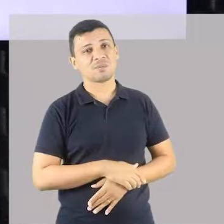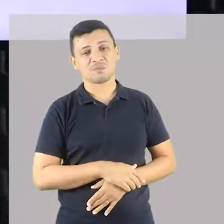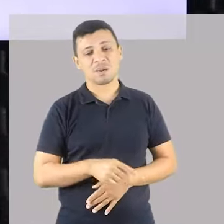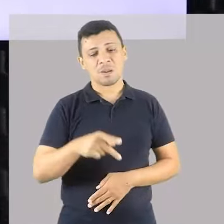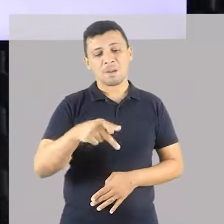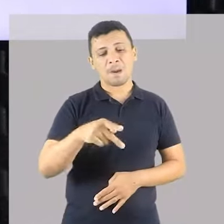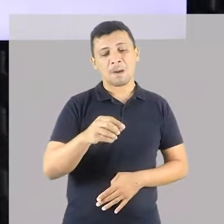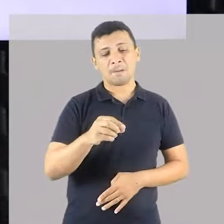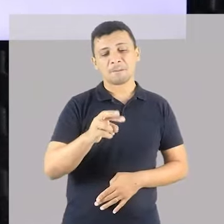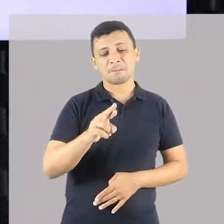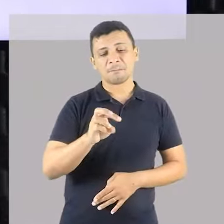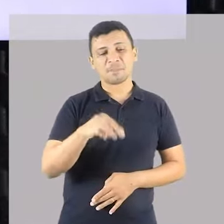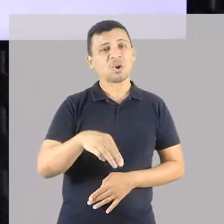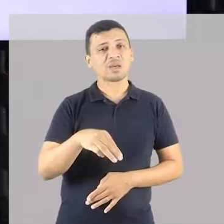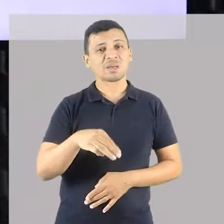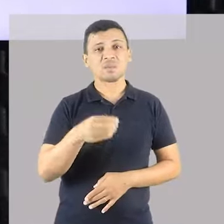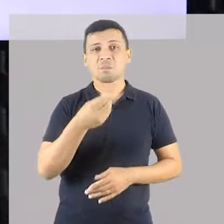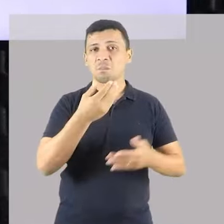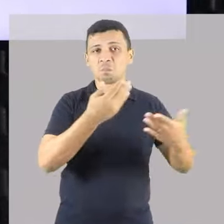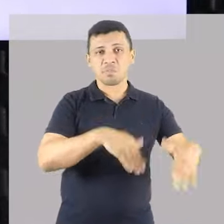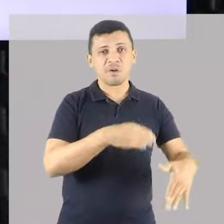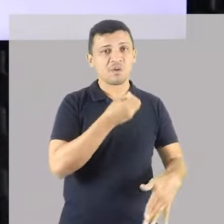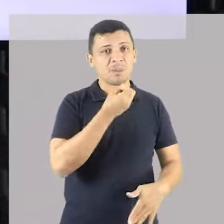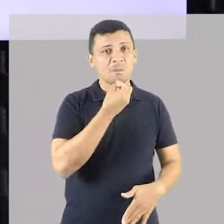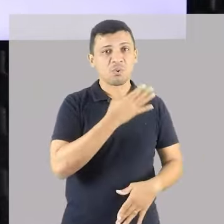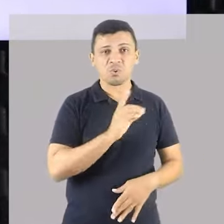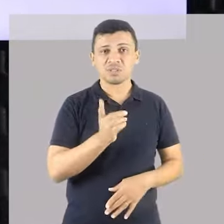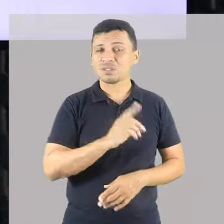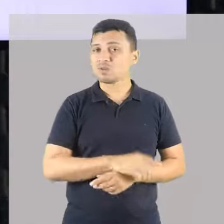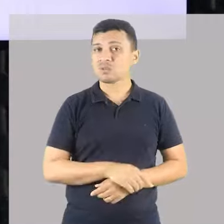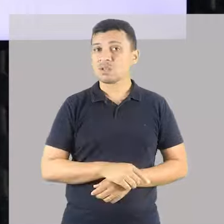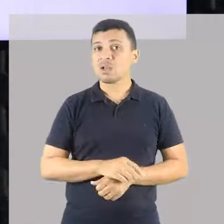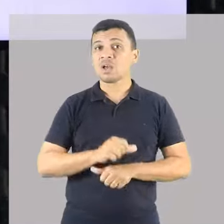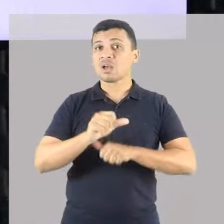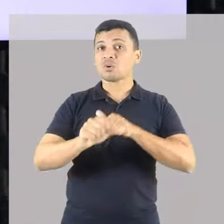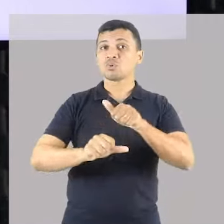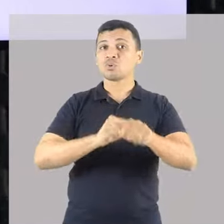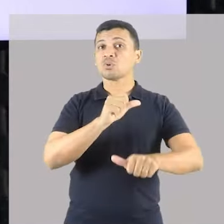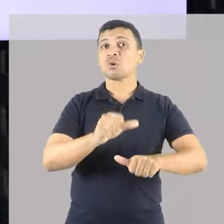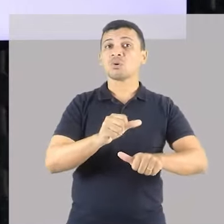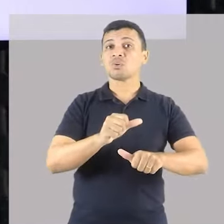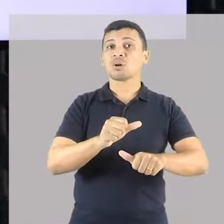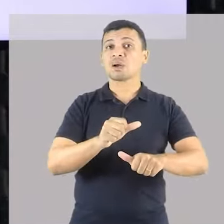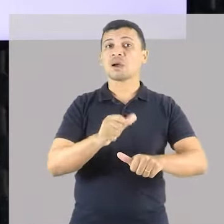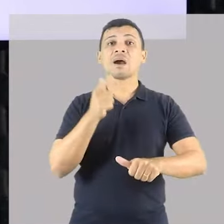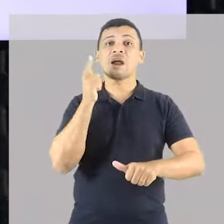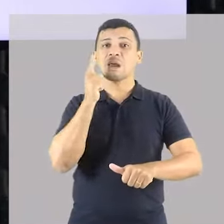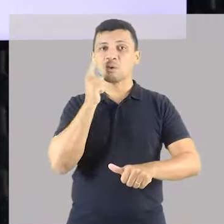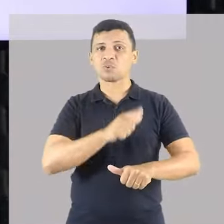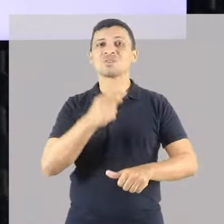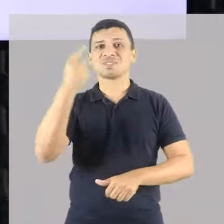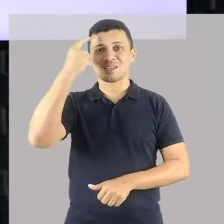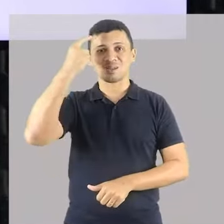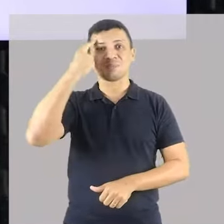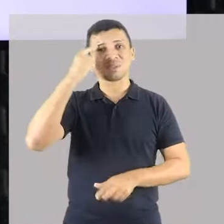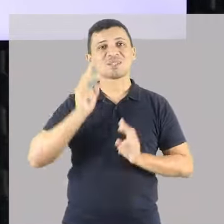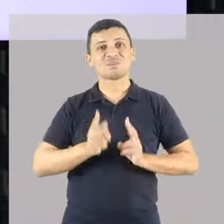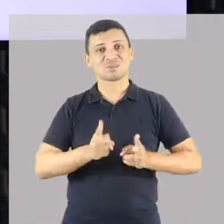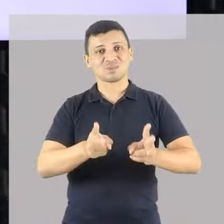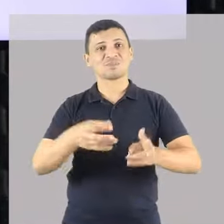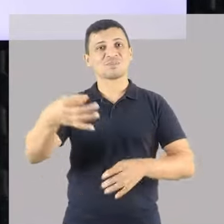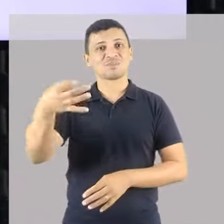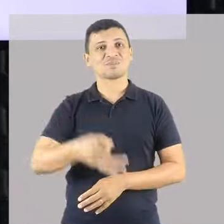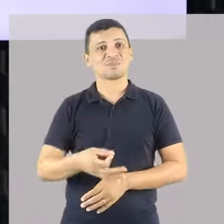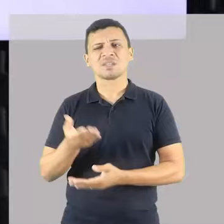prova eu troco portanto pelo mas eu troco portanto pelo porém aí eu mantenho a lógica Porque de